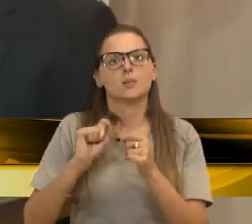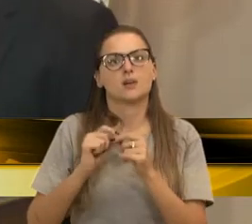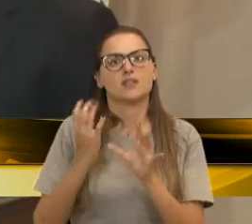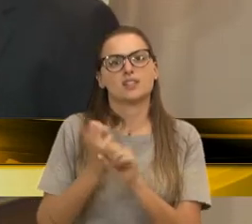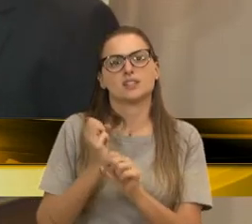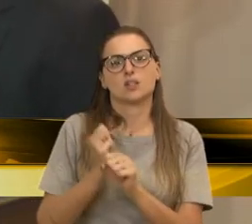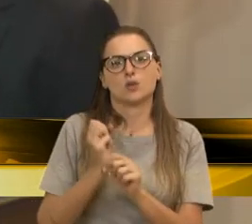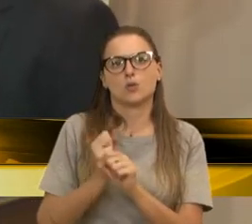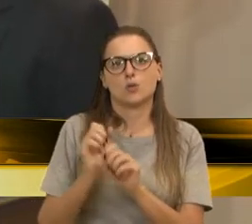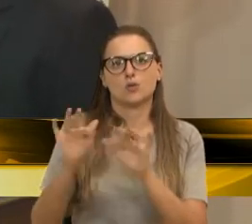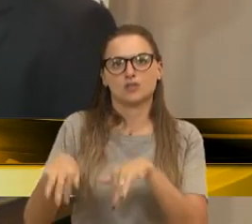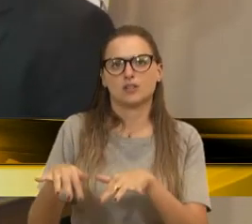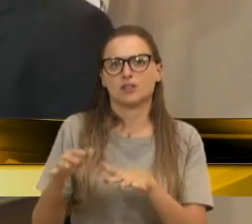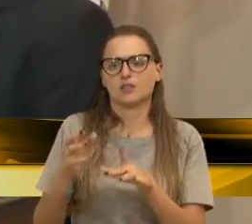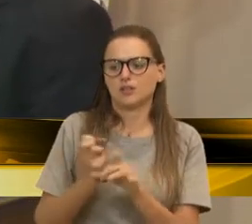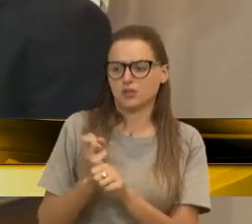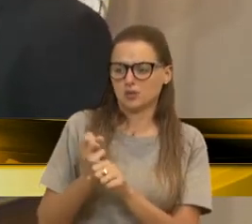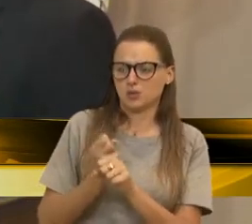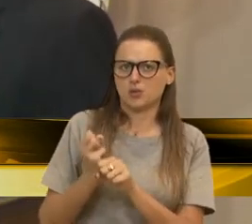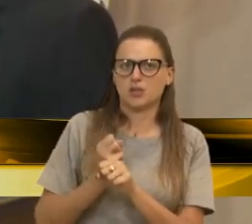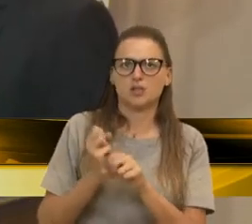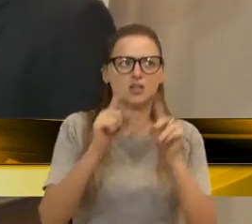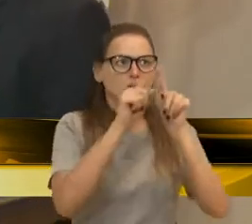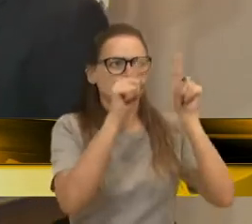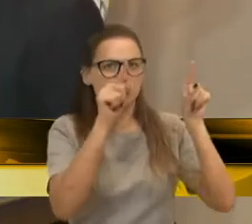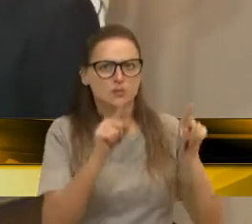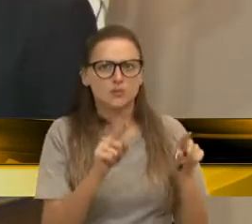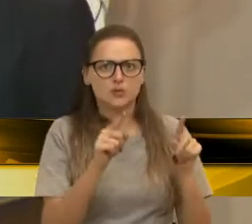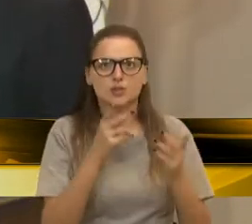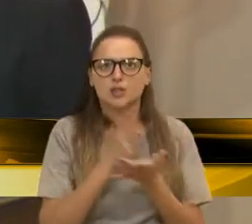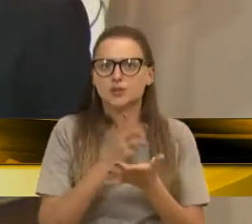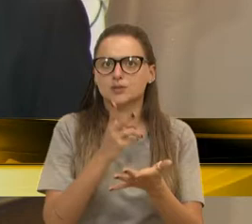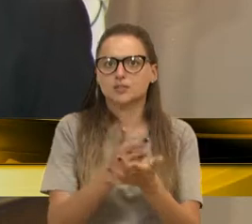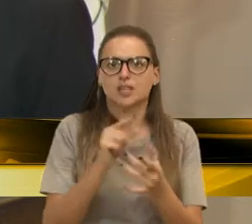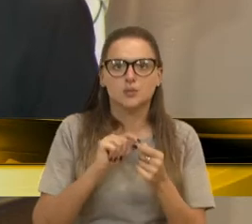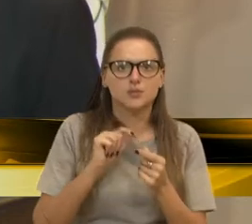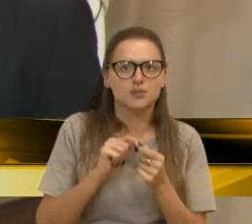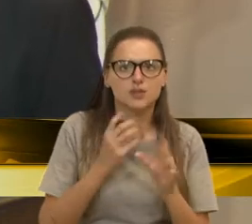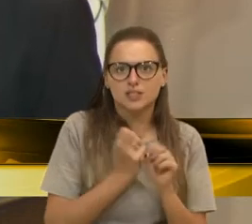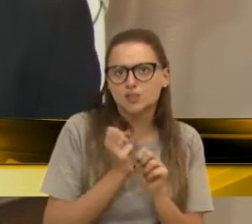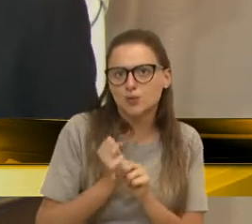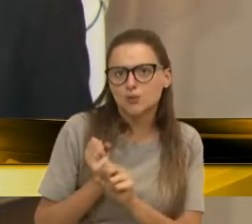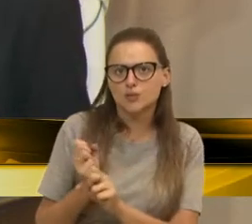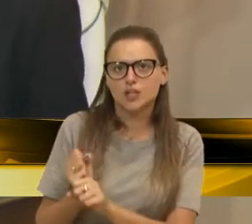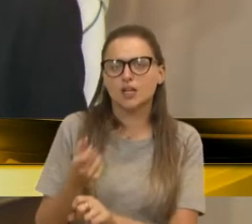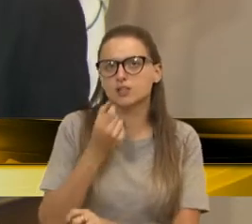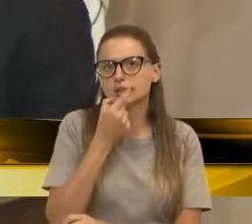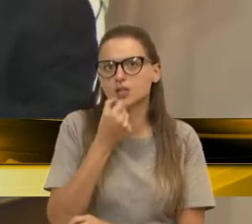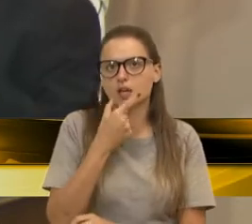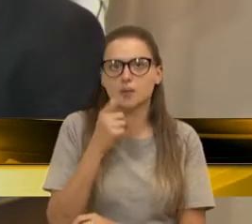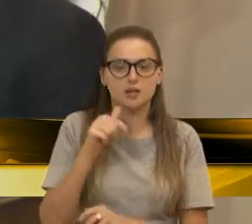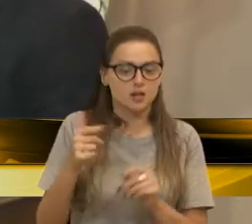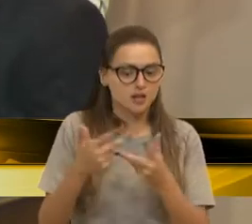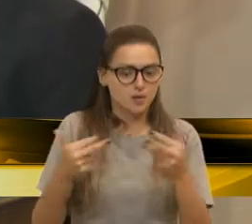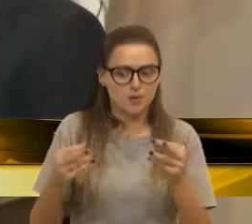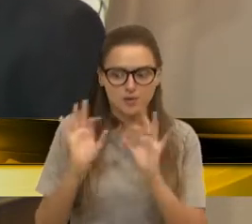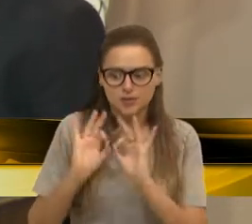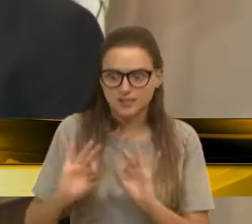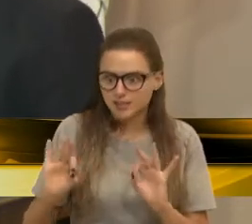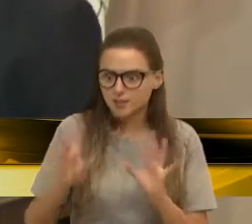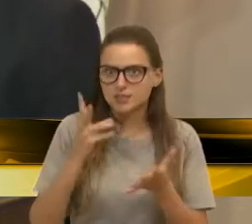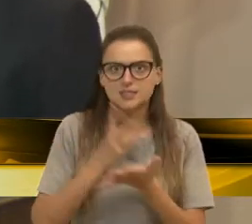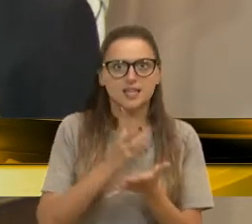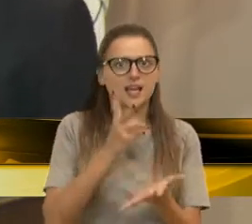final do ano. Gente, os servidores fazem essa contagem de medicação. É uma coisa simples que sempre os